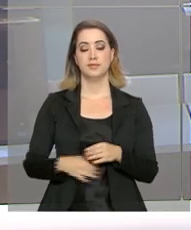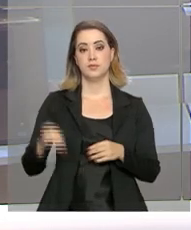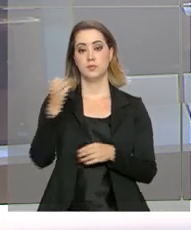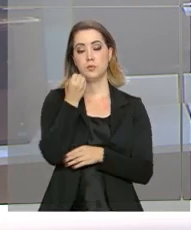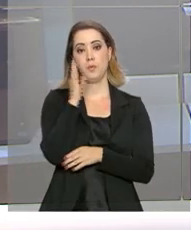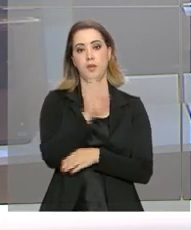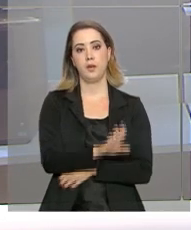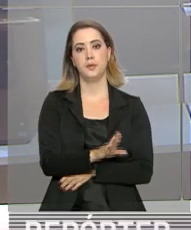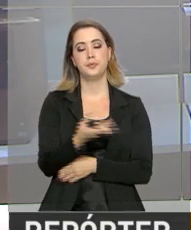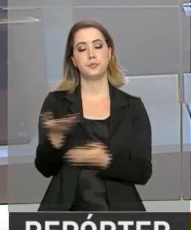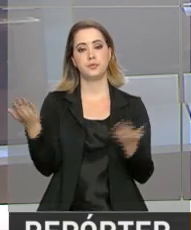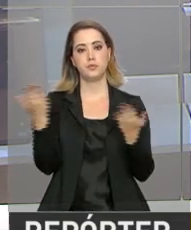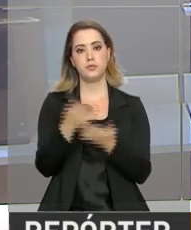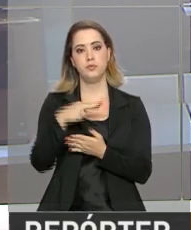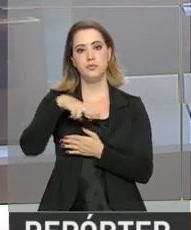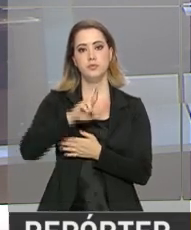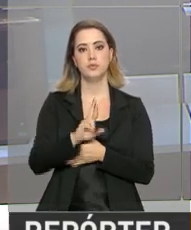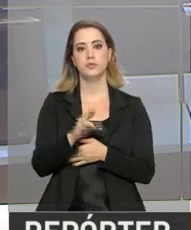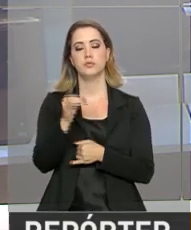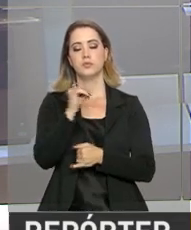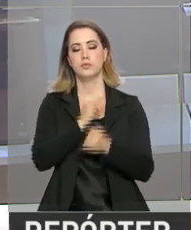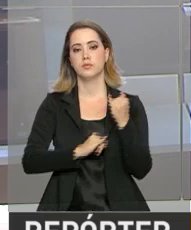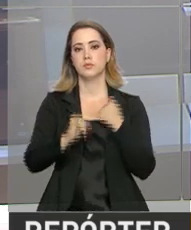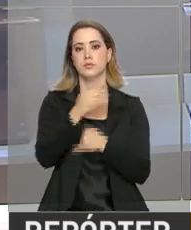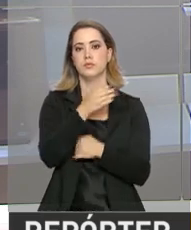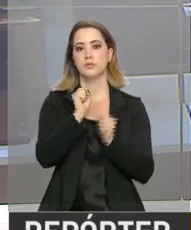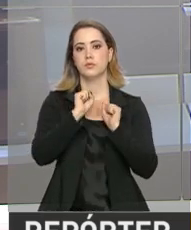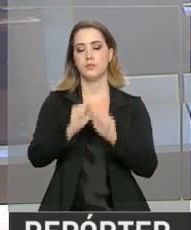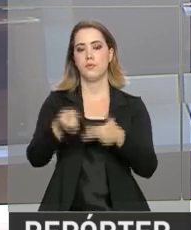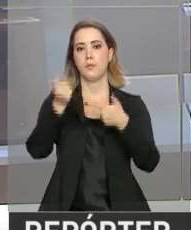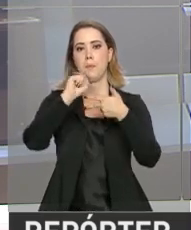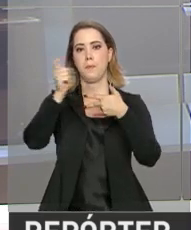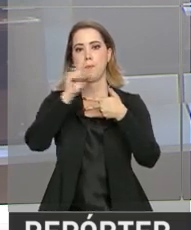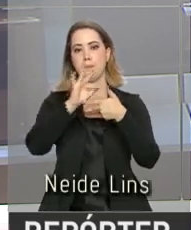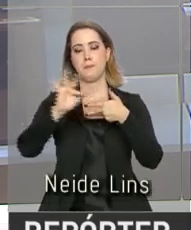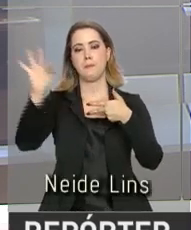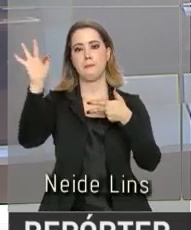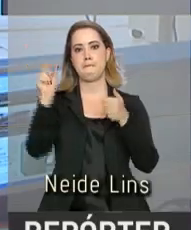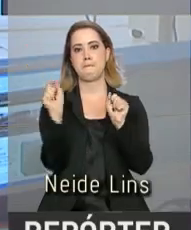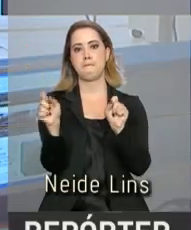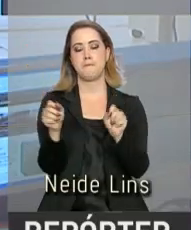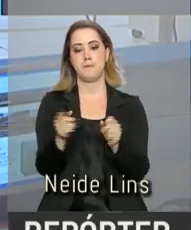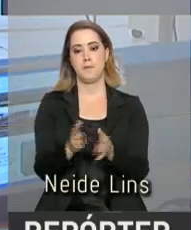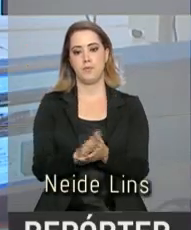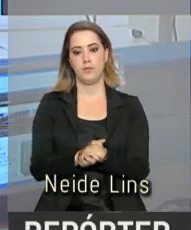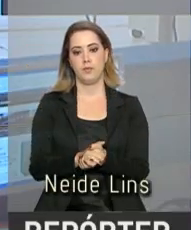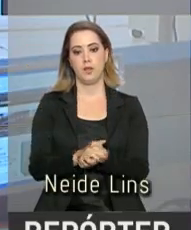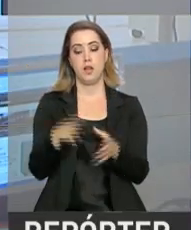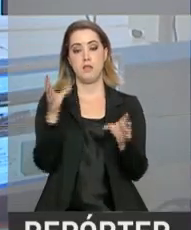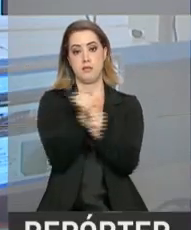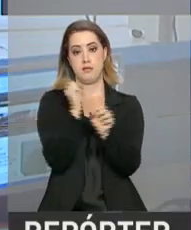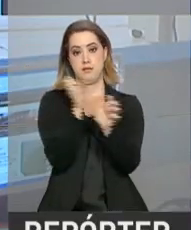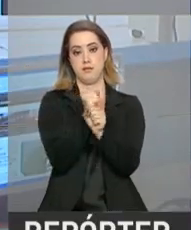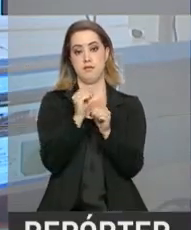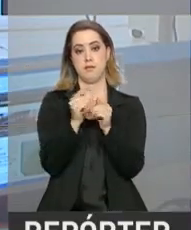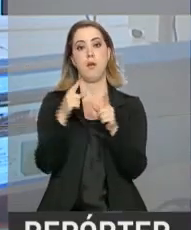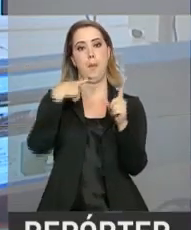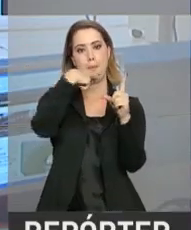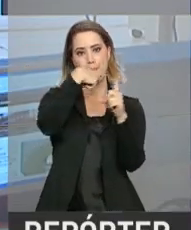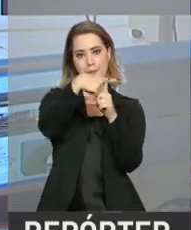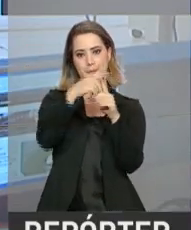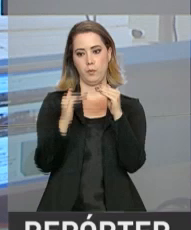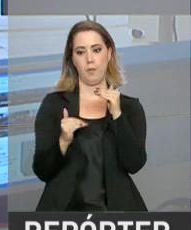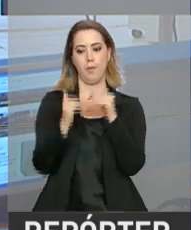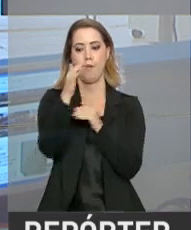Olá, boa tarde. Estamos de volta com o repórter NBR e as notícias do Poder Executivo Federal. Saldo positivo na balança